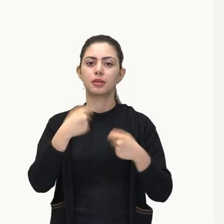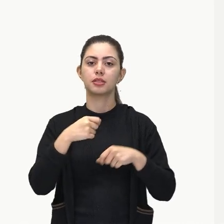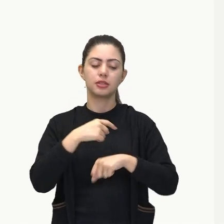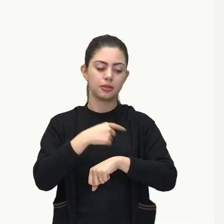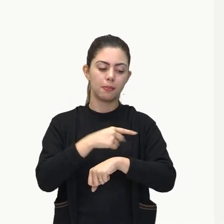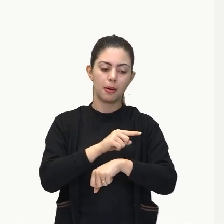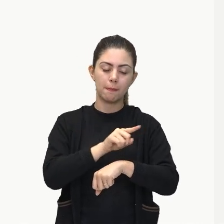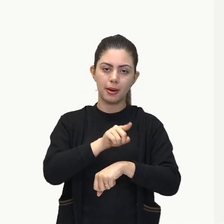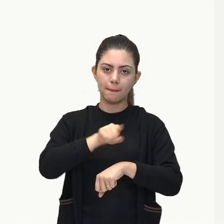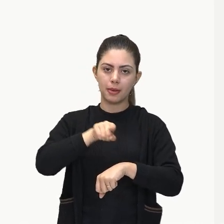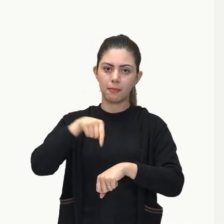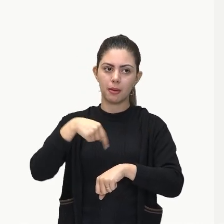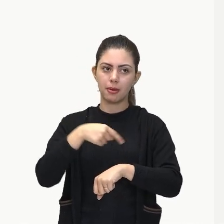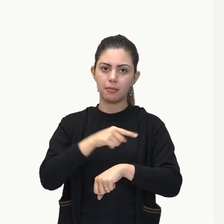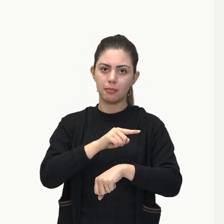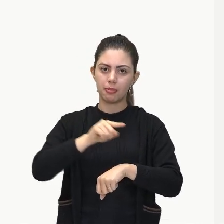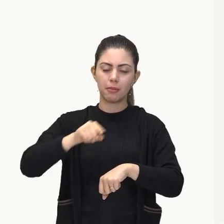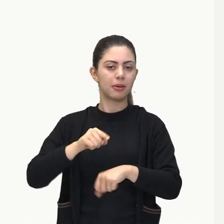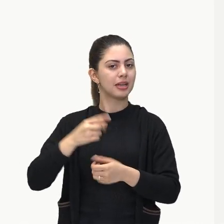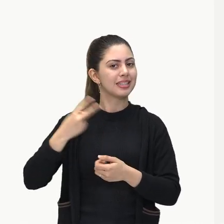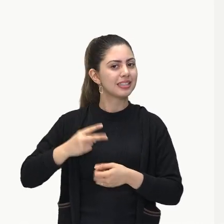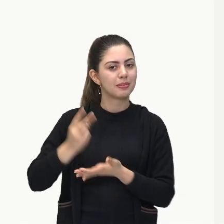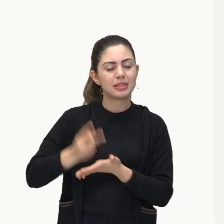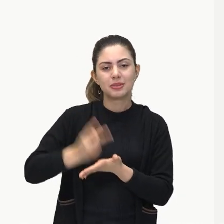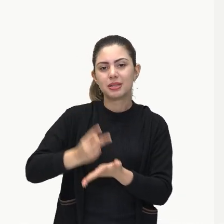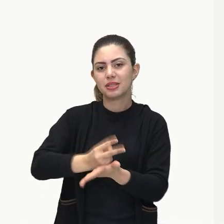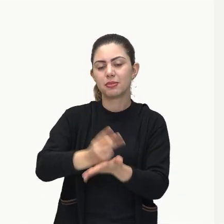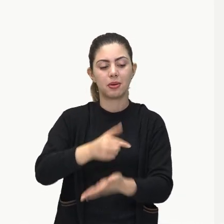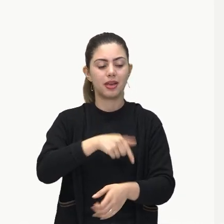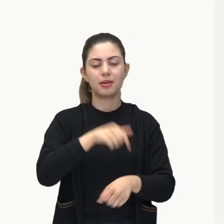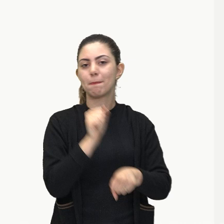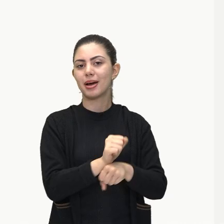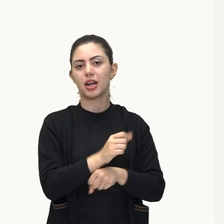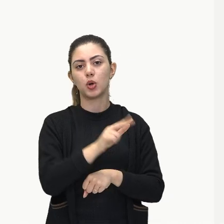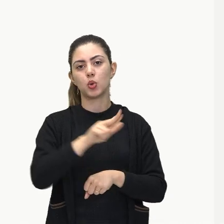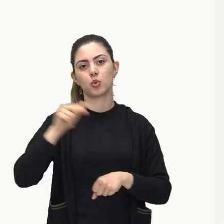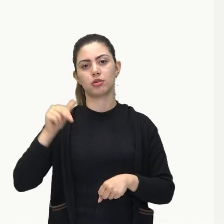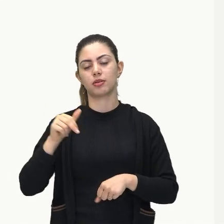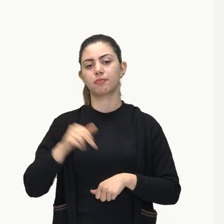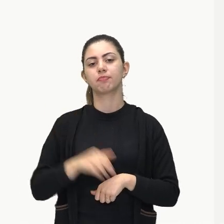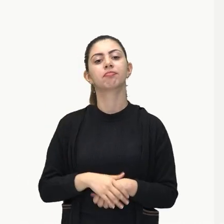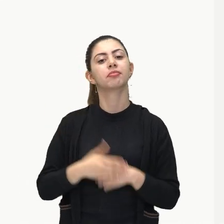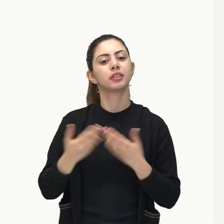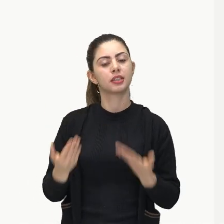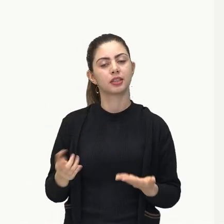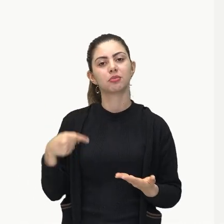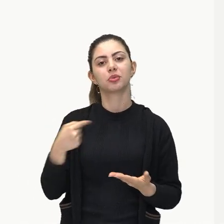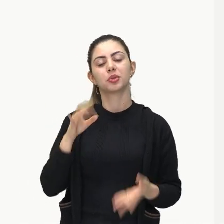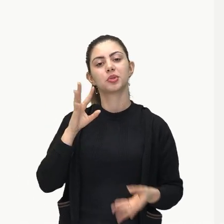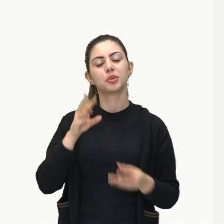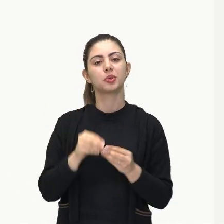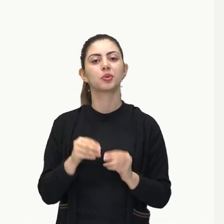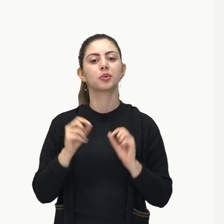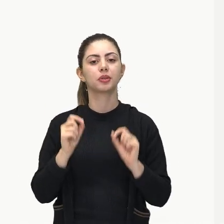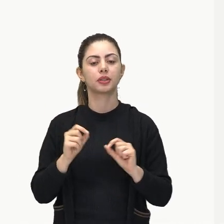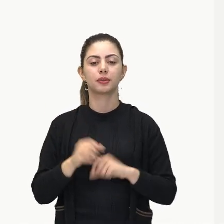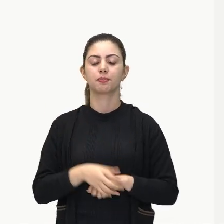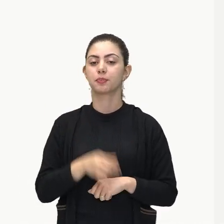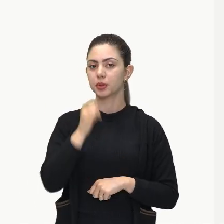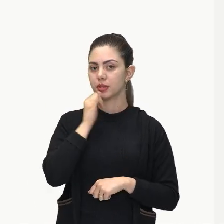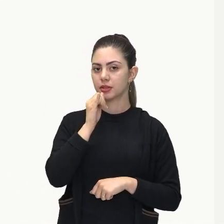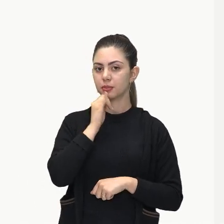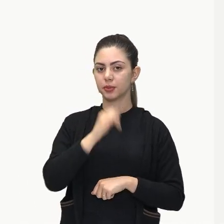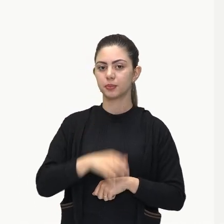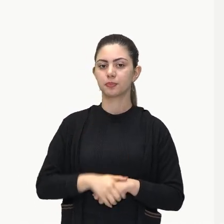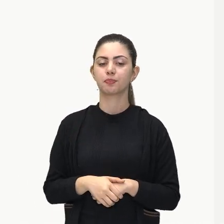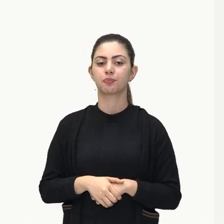som ininterrupto. Então, essa ideia de cadência fica evidenciado, por exemplo,